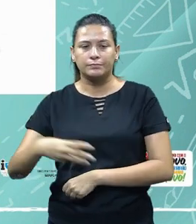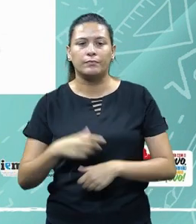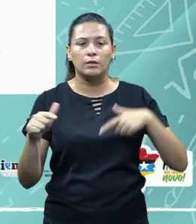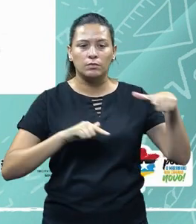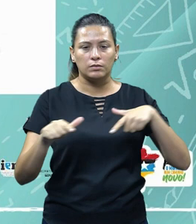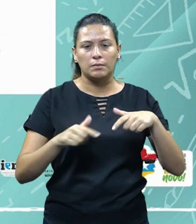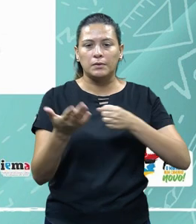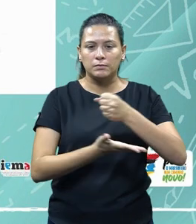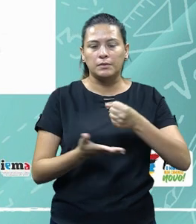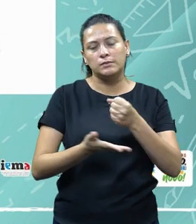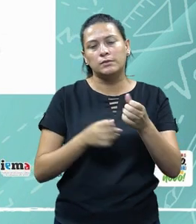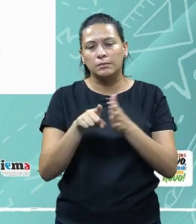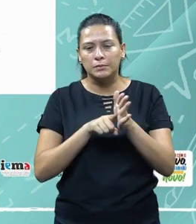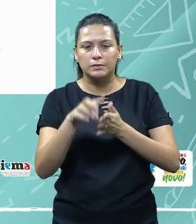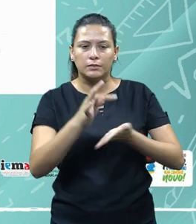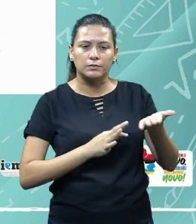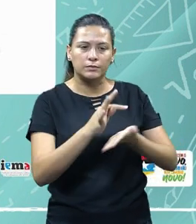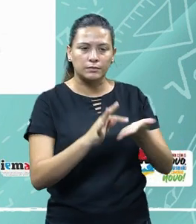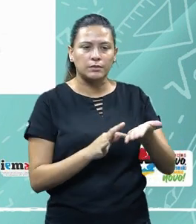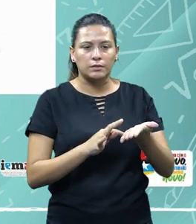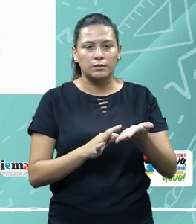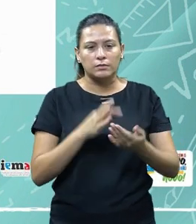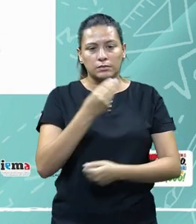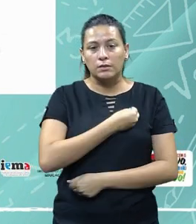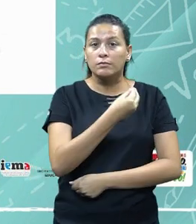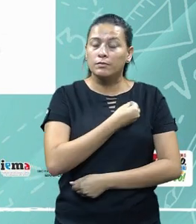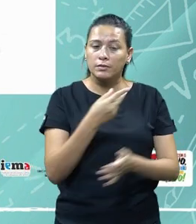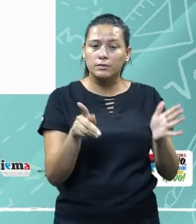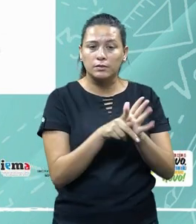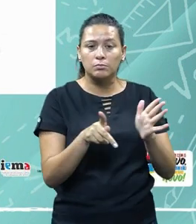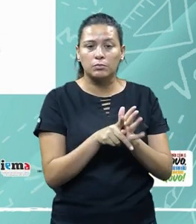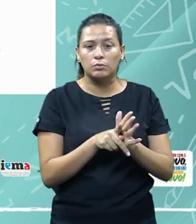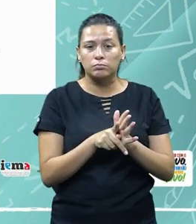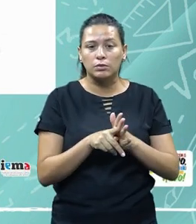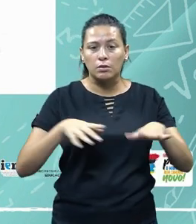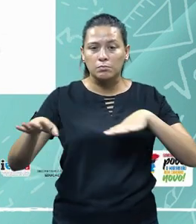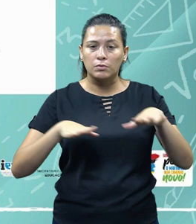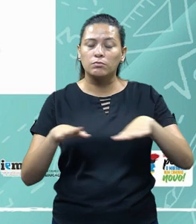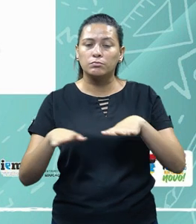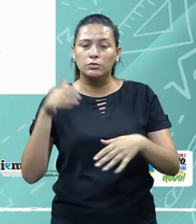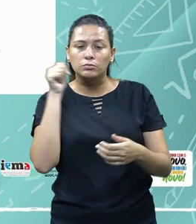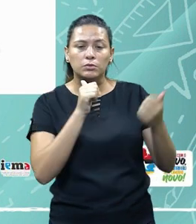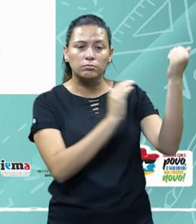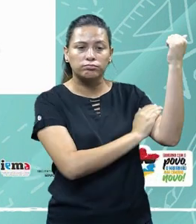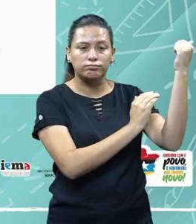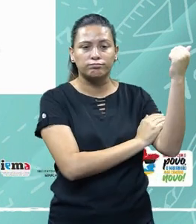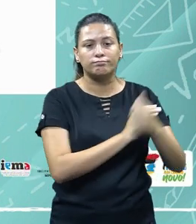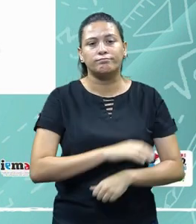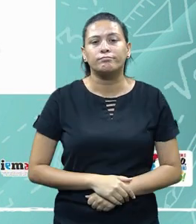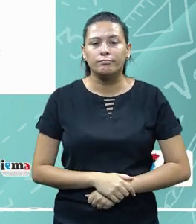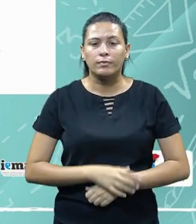como relato de uma prática A autora divide seu texto em fases históricas compreendidas entre Brasil e Colônia 1500